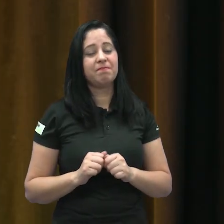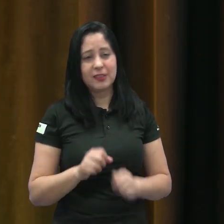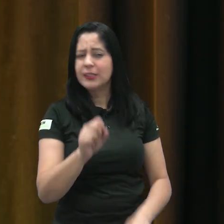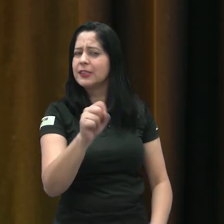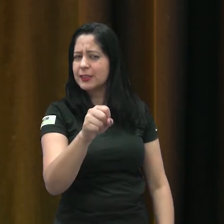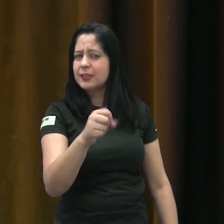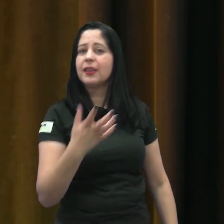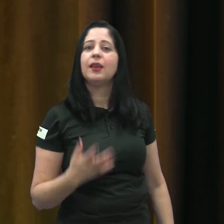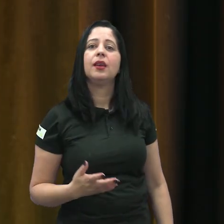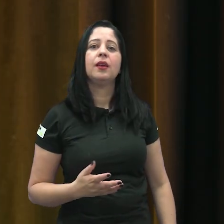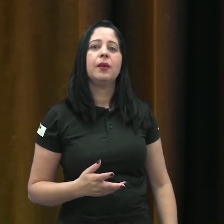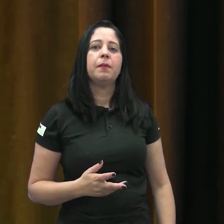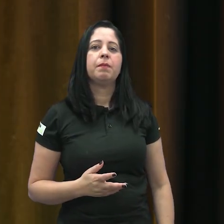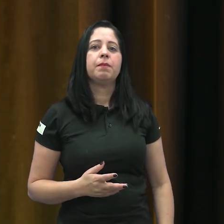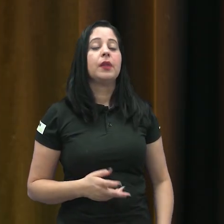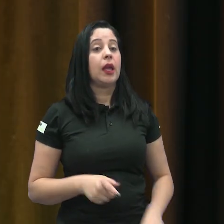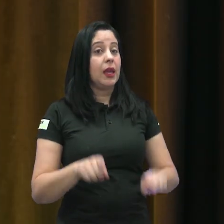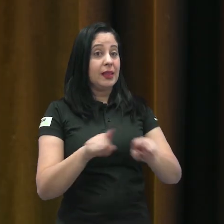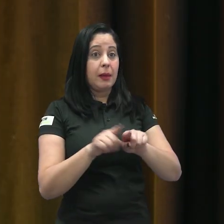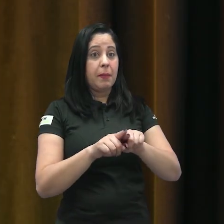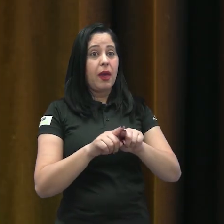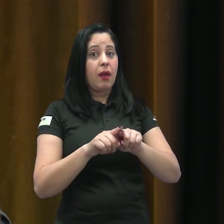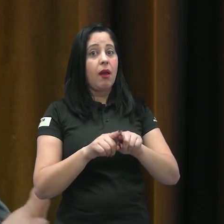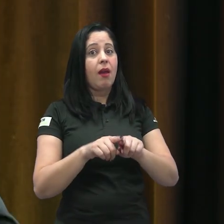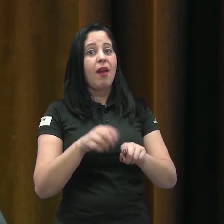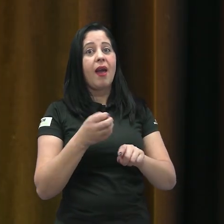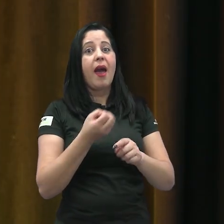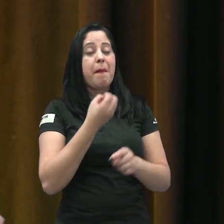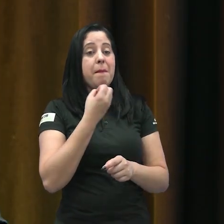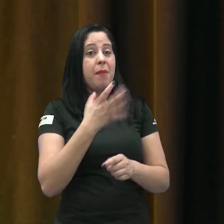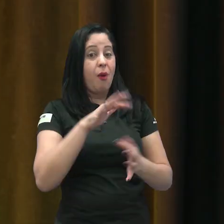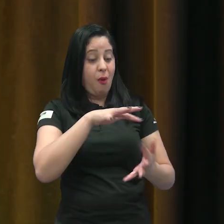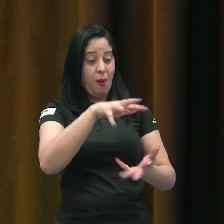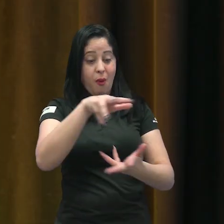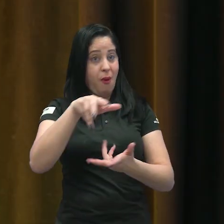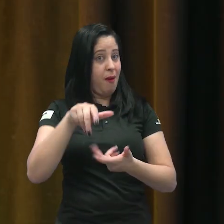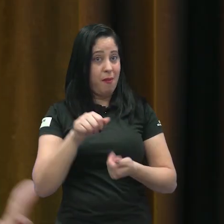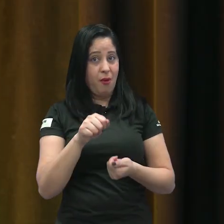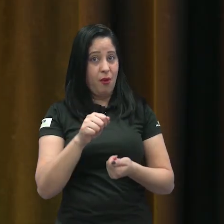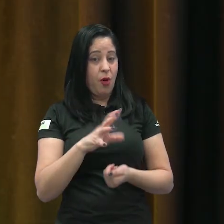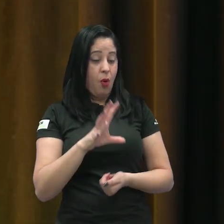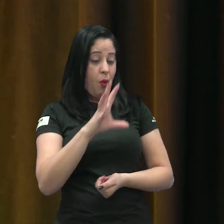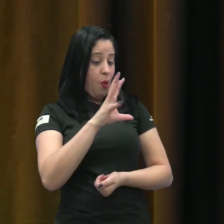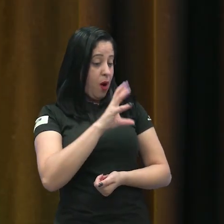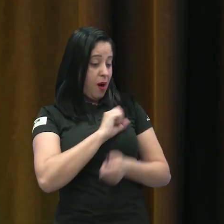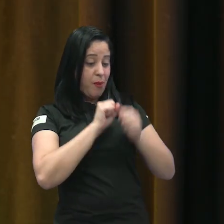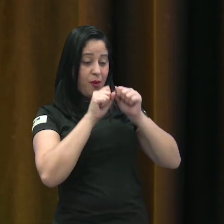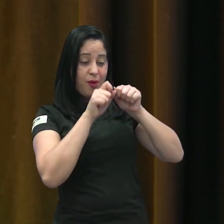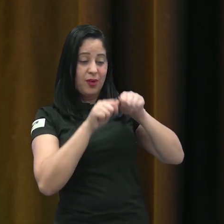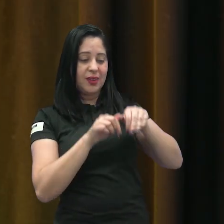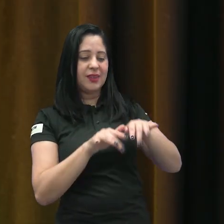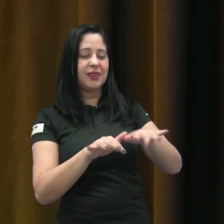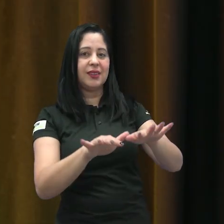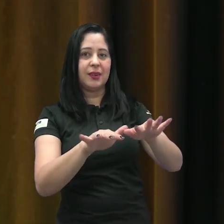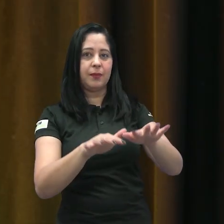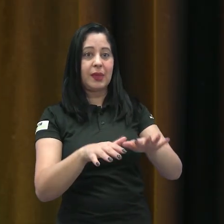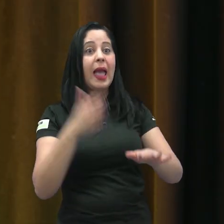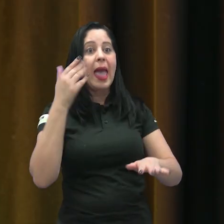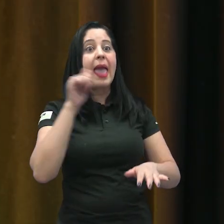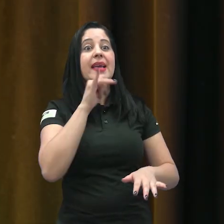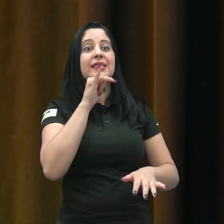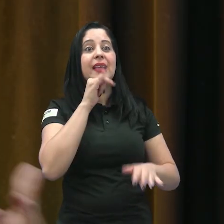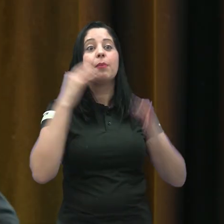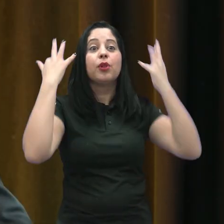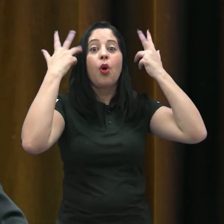contribui muito, e eu falo, é com o planeta. Eu falo que a prova maior do quanto o amor é importante, a gente não precisa falar nada, é só observar os